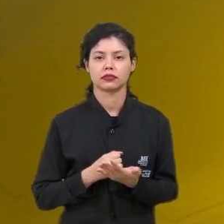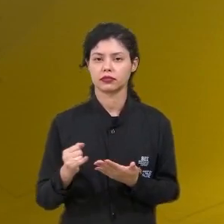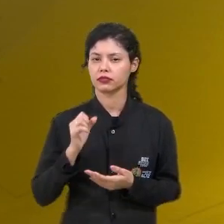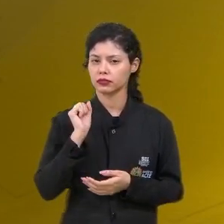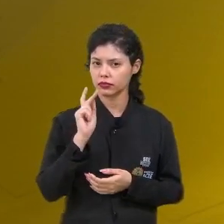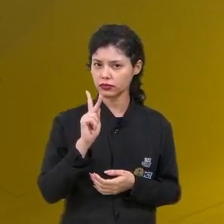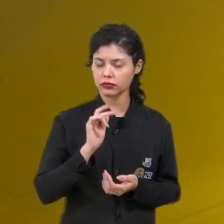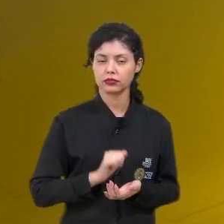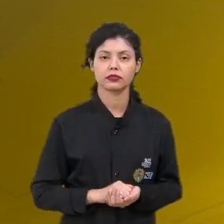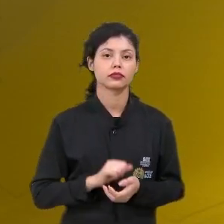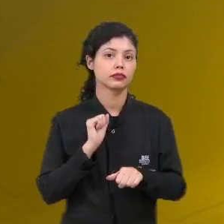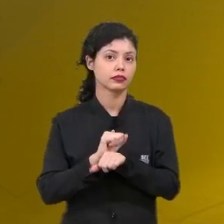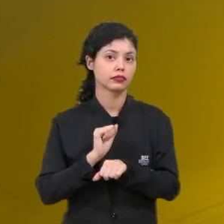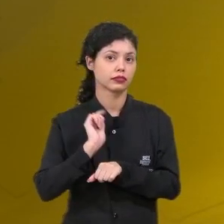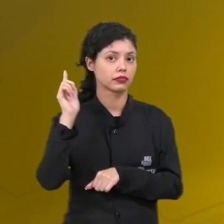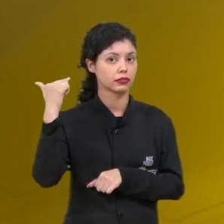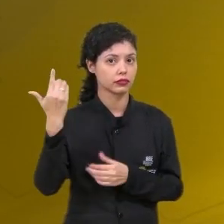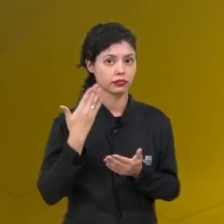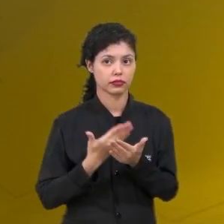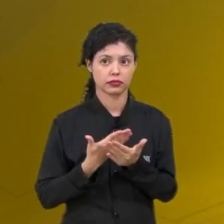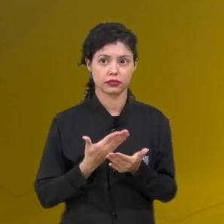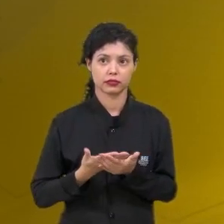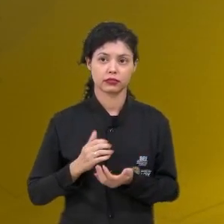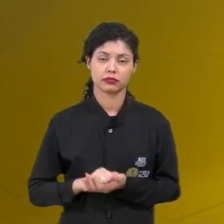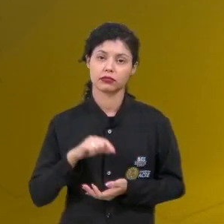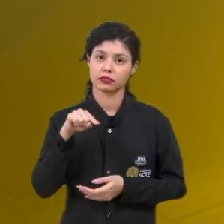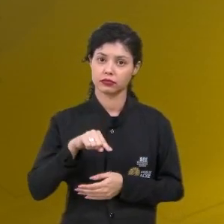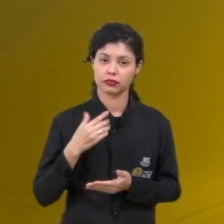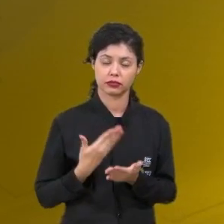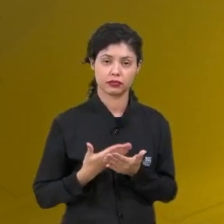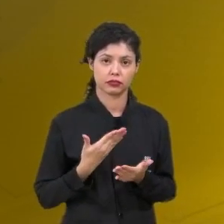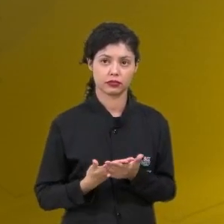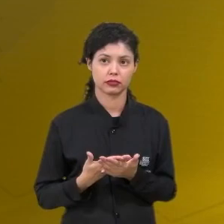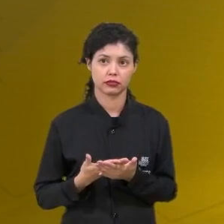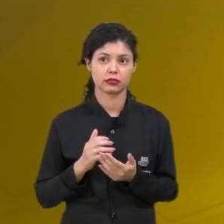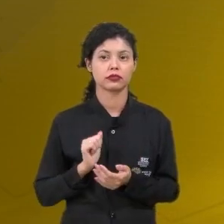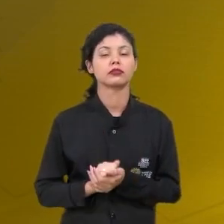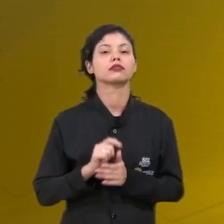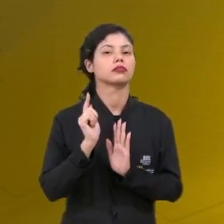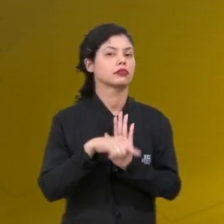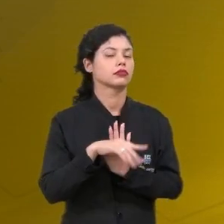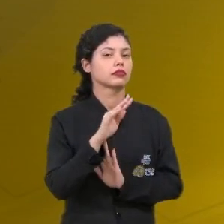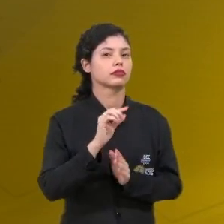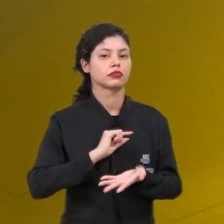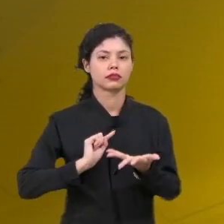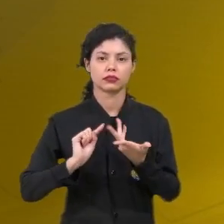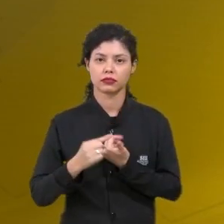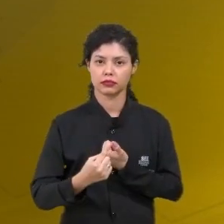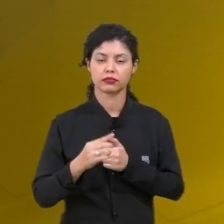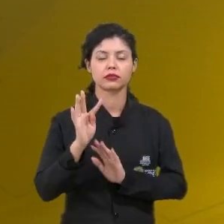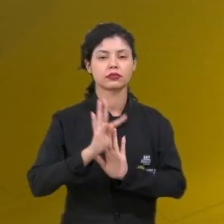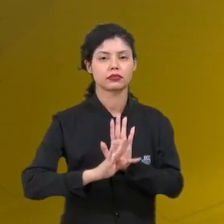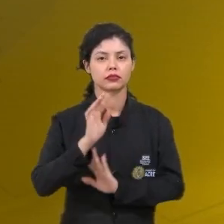Tá bom? Espero você na nossa próxima aula. Essa foi a nossa aula sobre gêneros e tipos